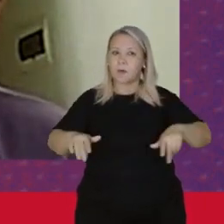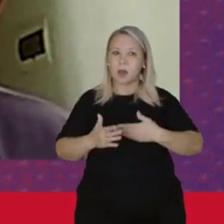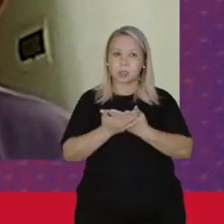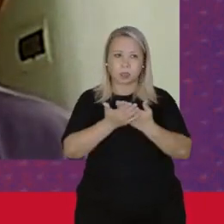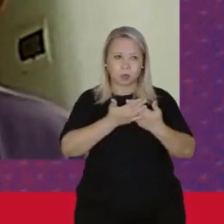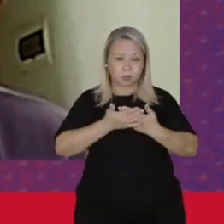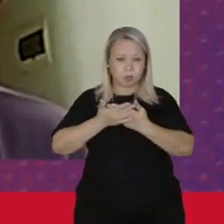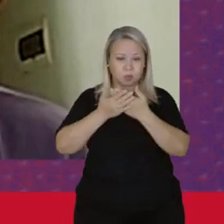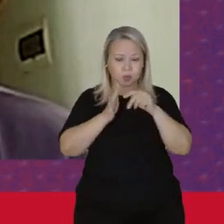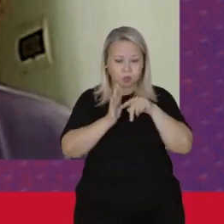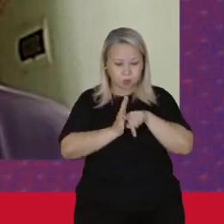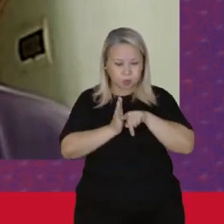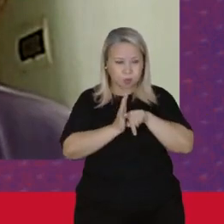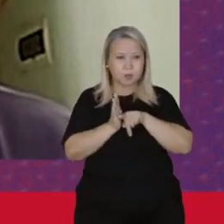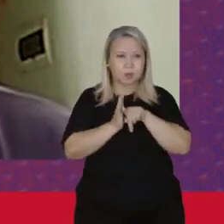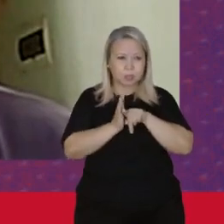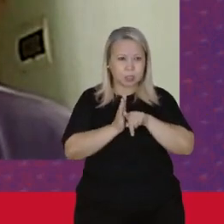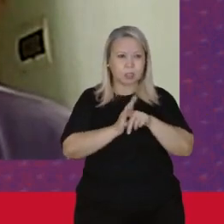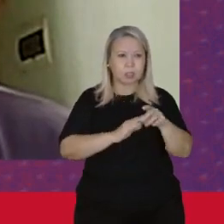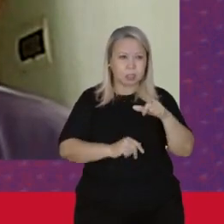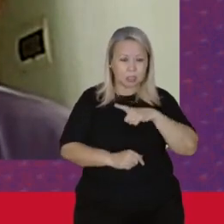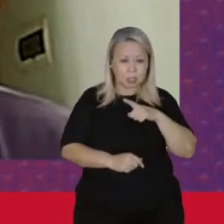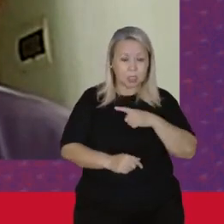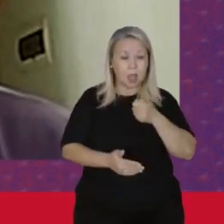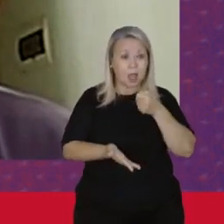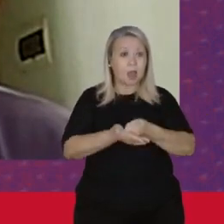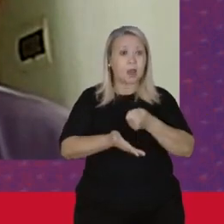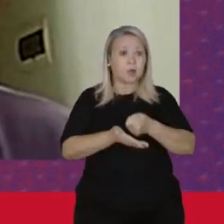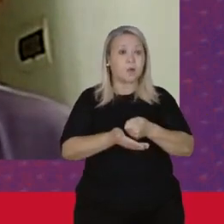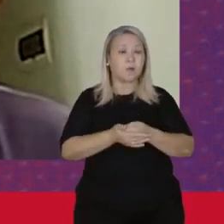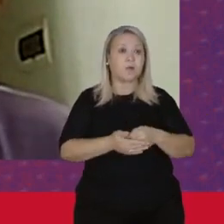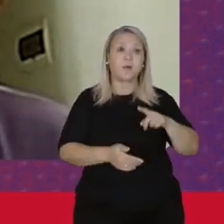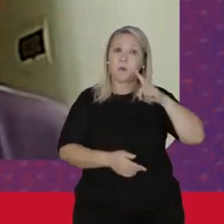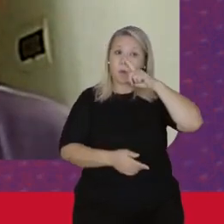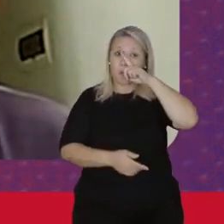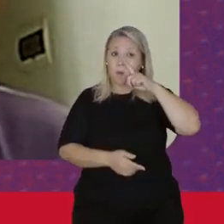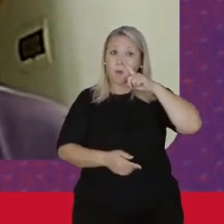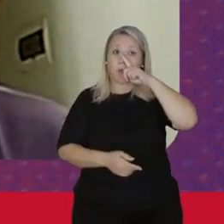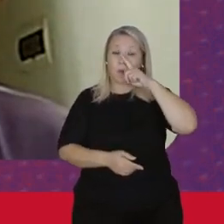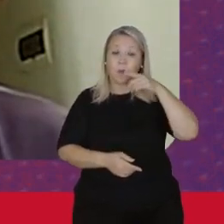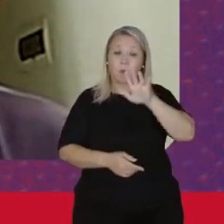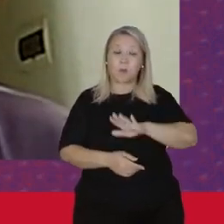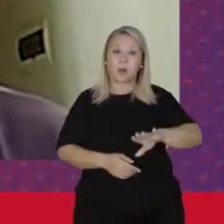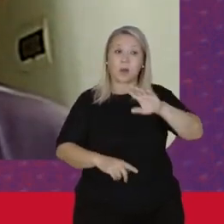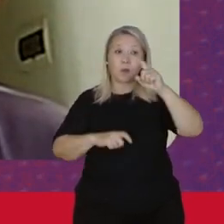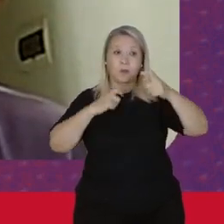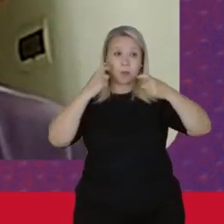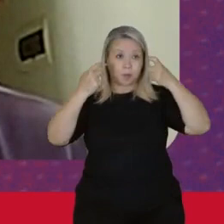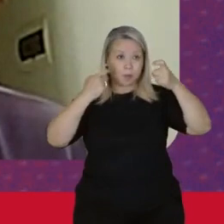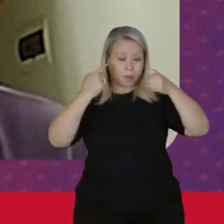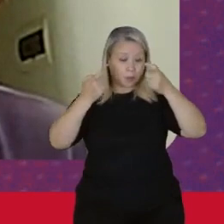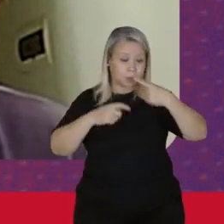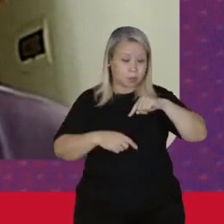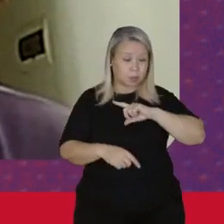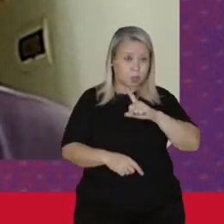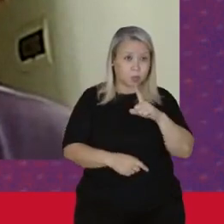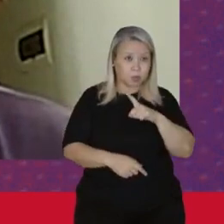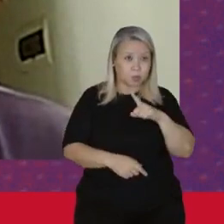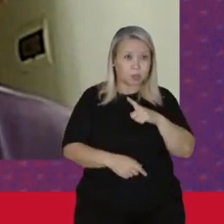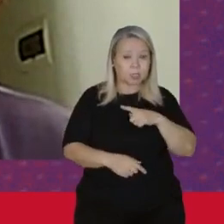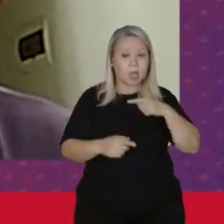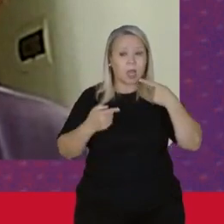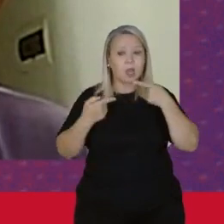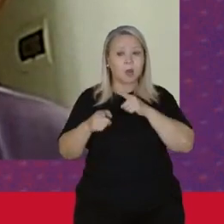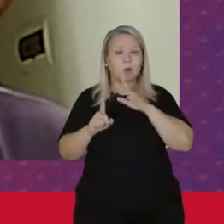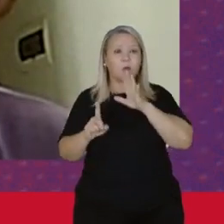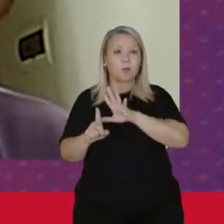já várias pesquisas que já confirmam, né, o risco e a preocupação, né, que a gente tem que ter com o impacto